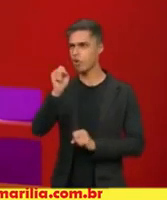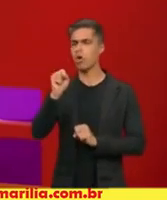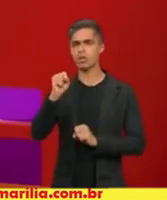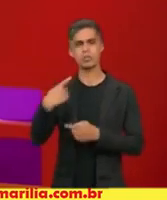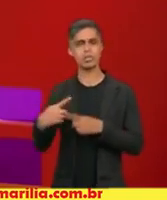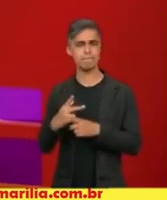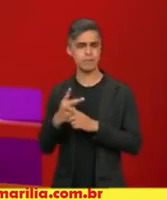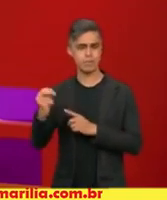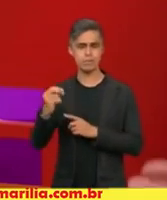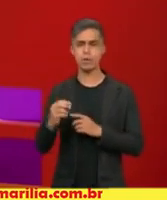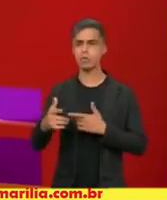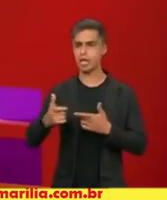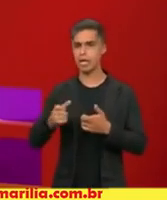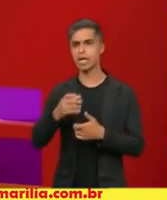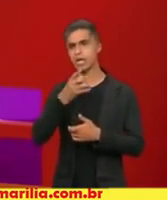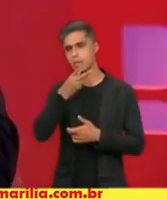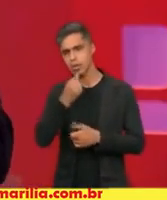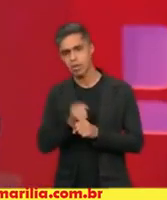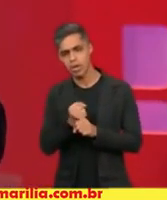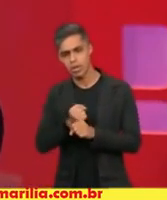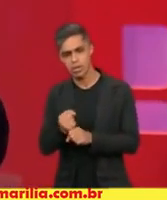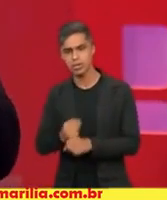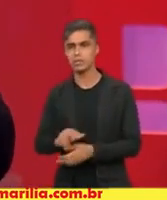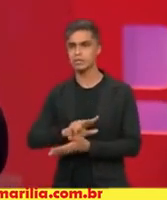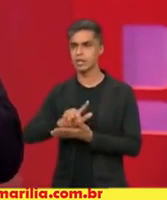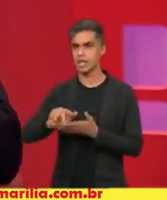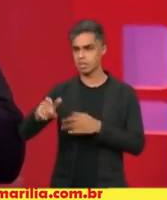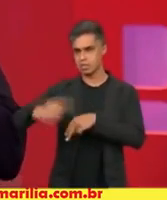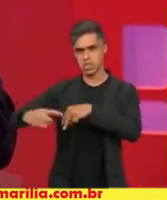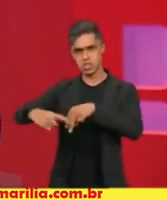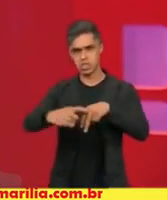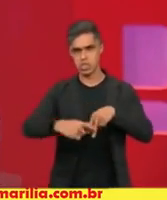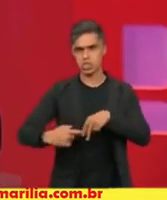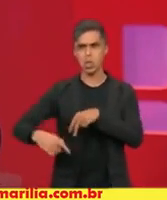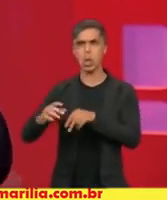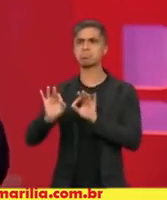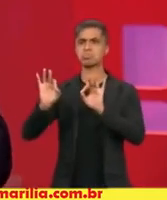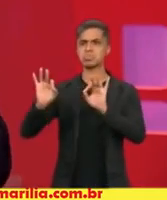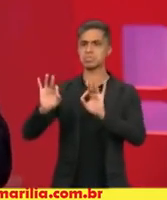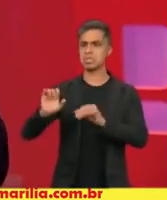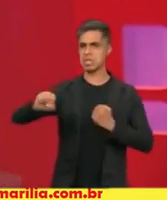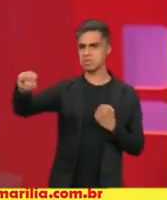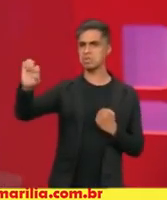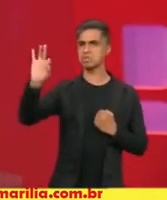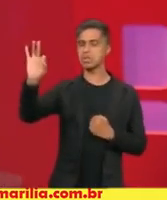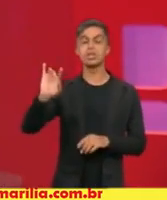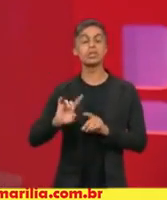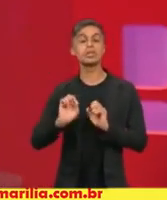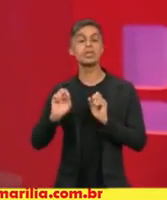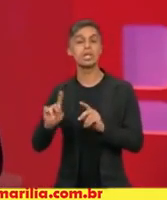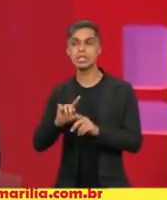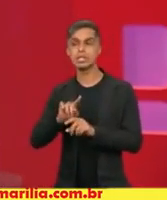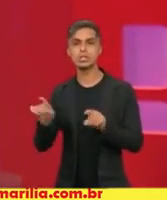vencido uma batalha que durou muitos anos, né? Com vários nomes proeminentes, vários marechais, vários heróis de guerra e tal. E esses